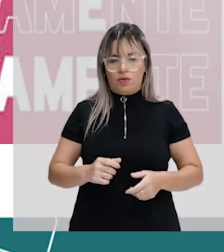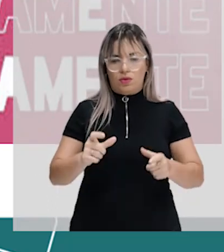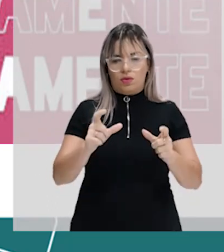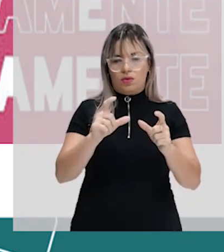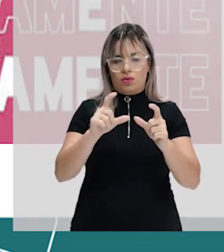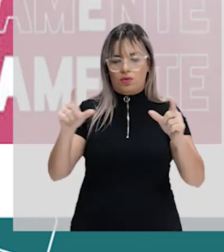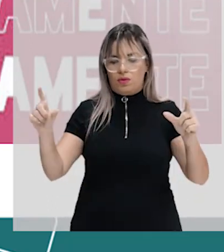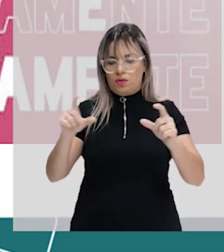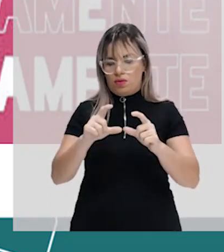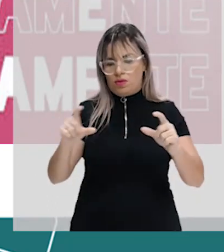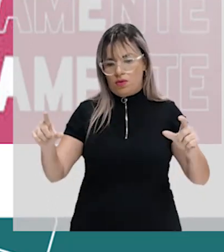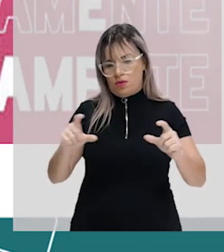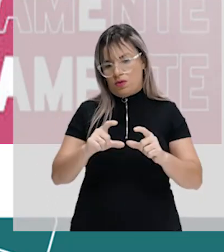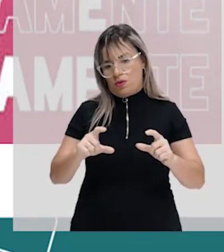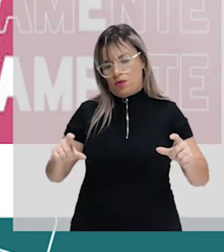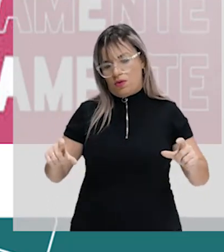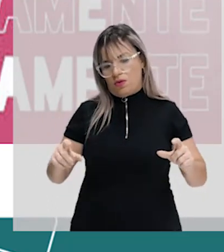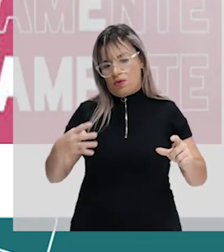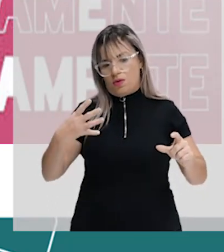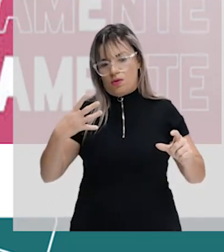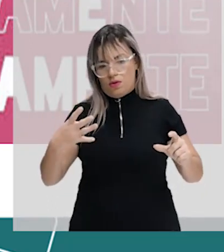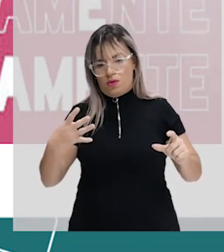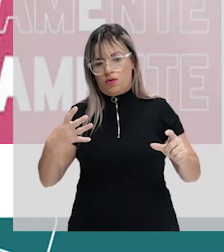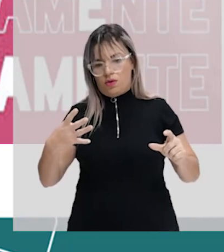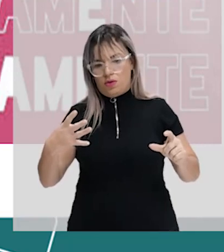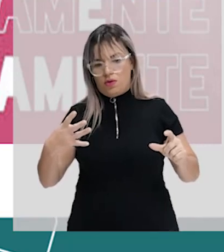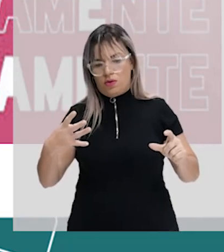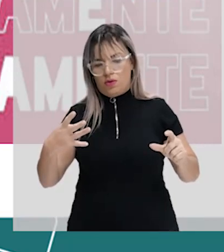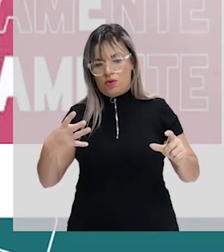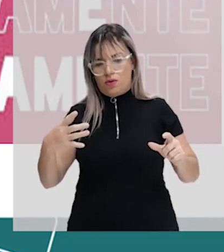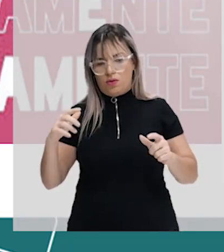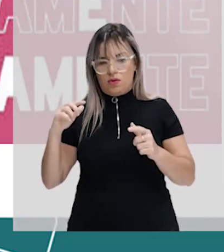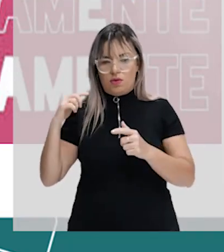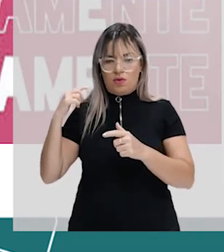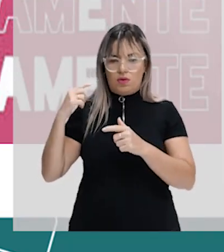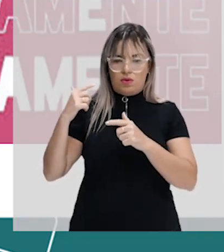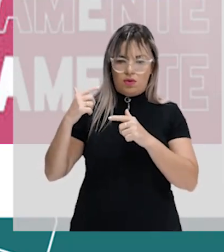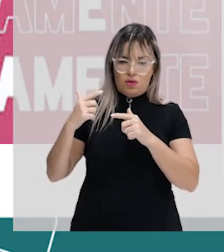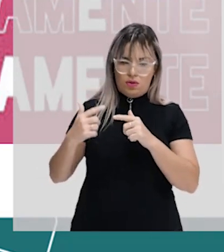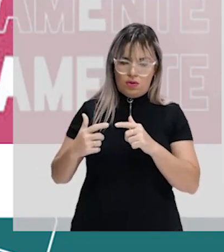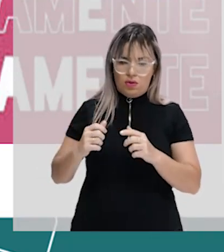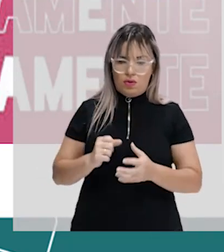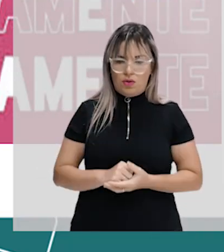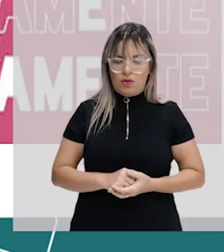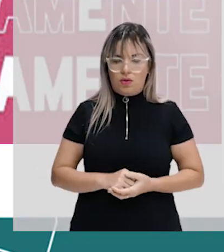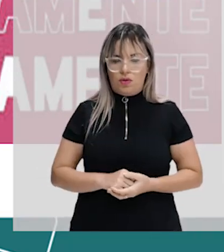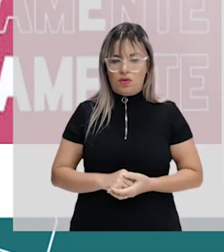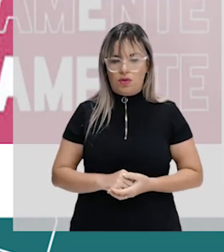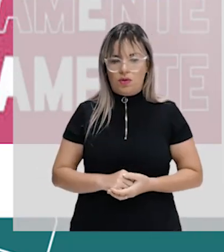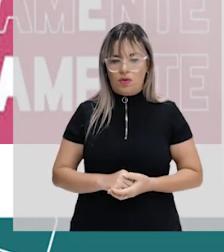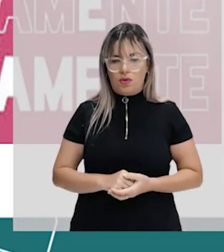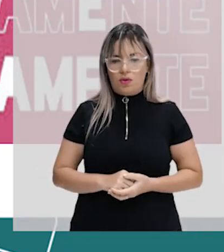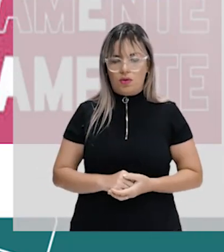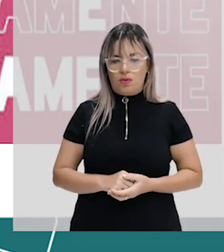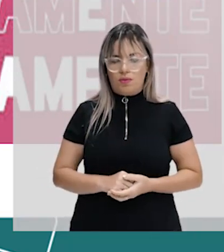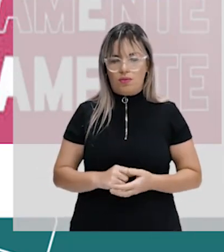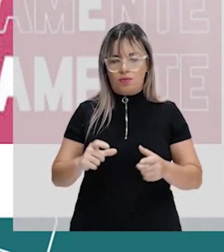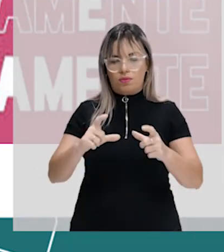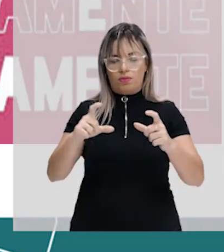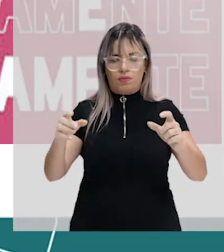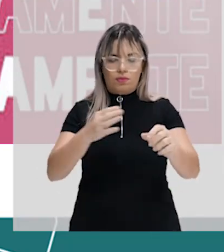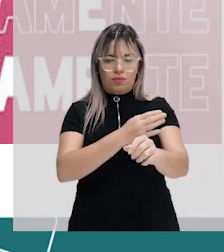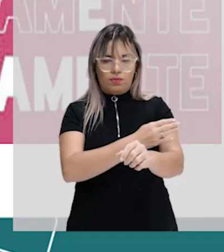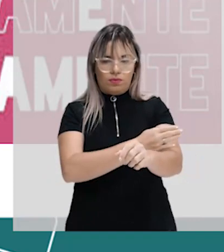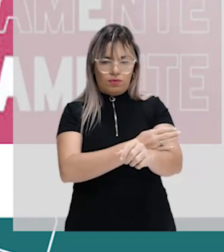vazadas 4 vezes. Eu tenho o fundo rosa. Elas são vazadas, contornadas de branco.